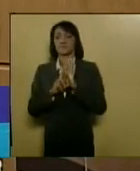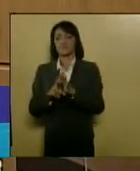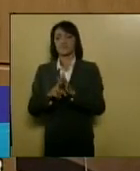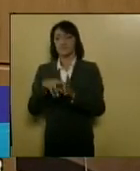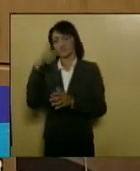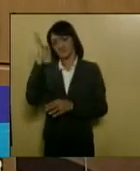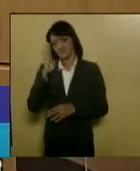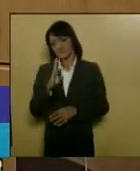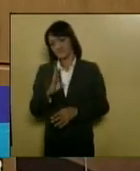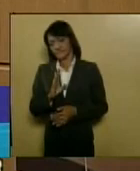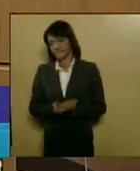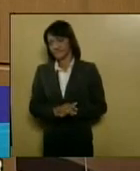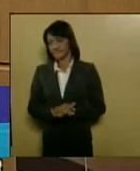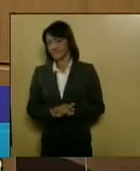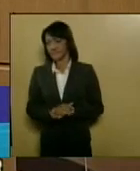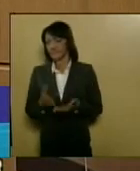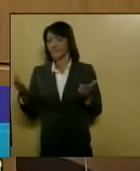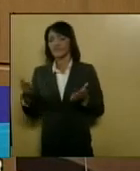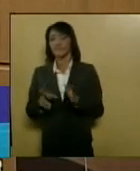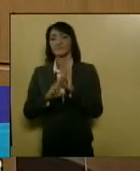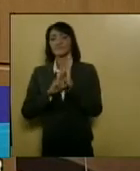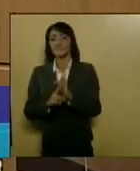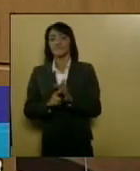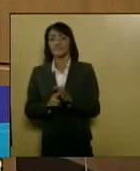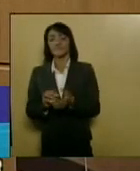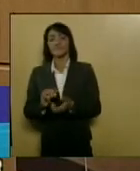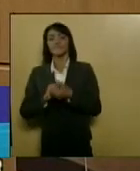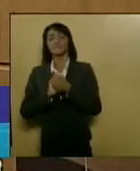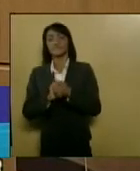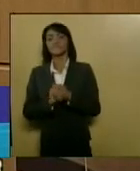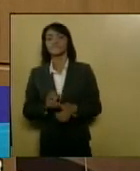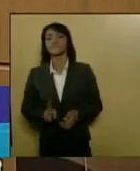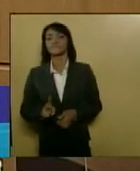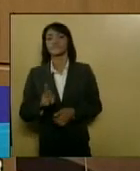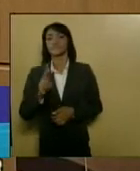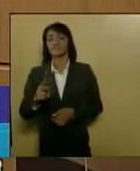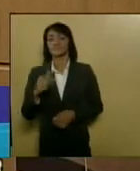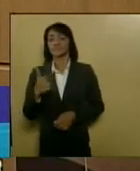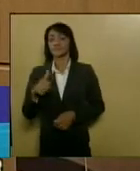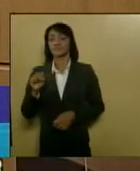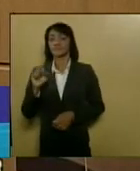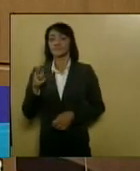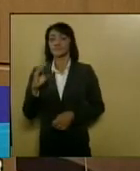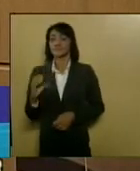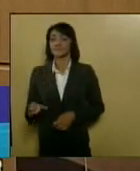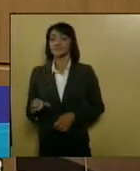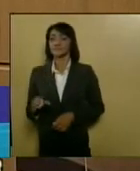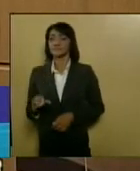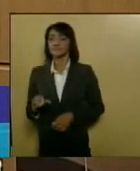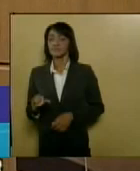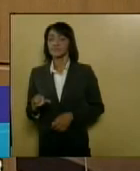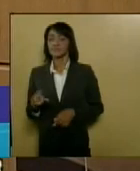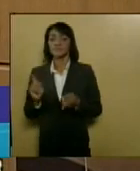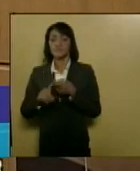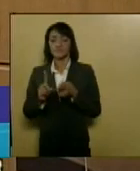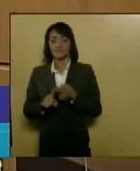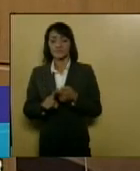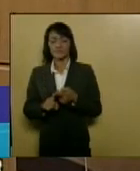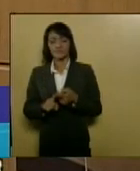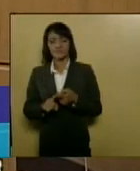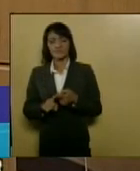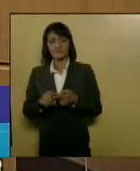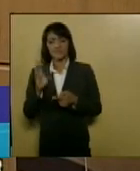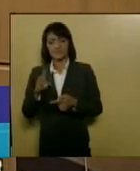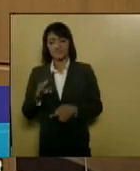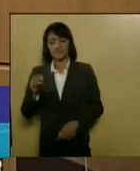A denominação histórica representa a homenagem permanente do Exército Brasileiro às unidades militares ou